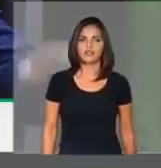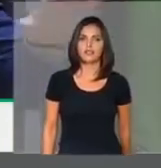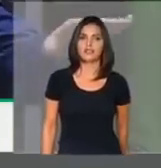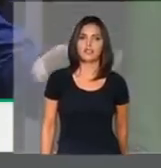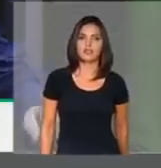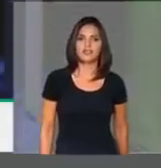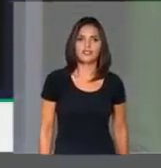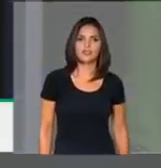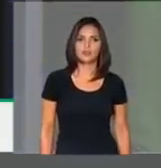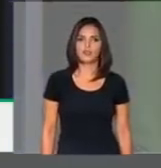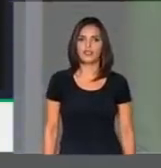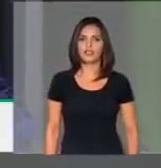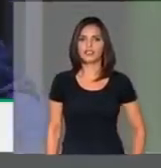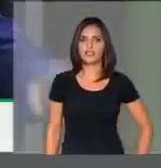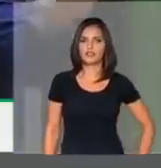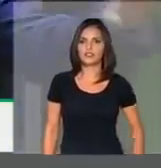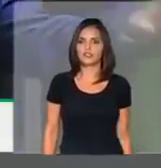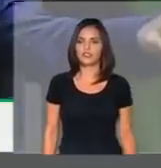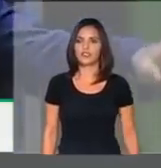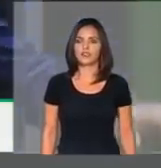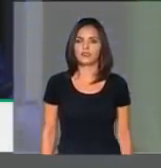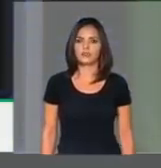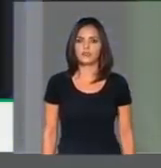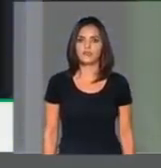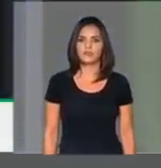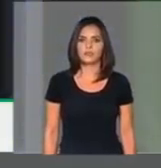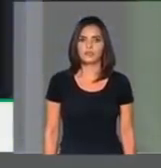também com as Forças Armadas dos mais